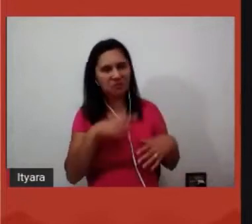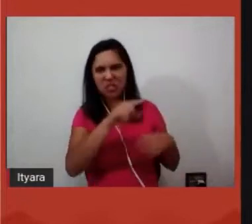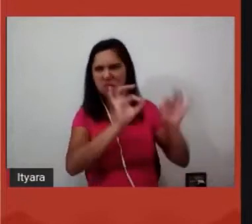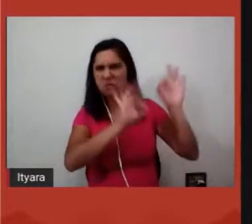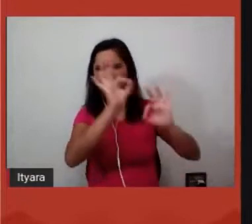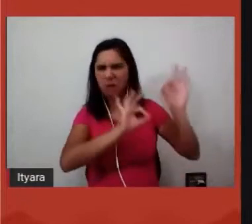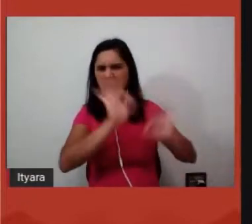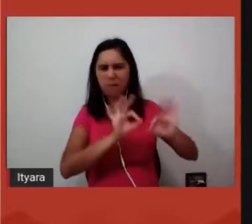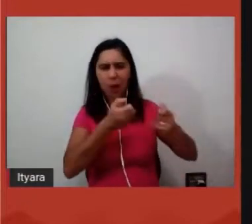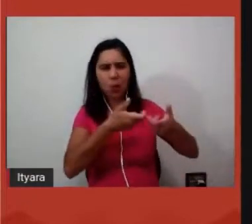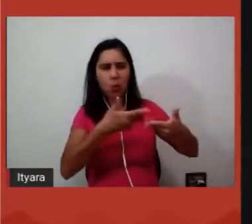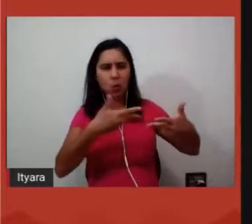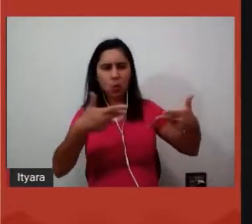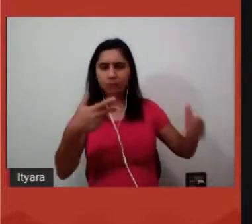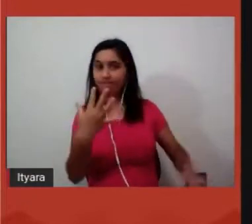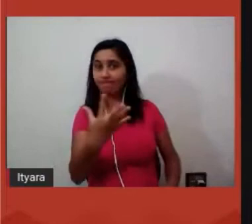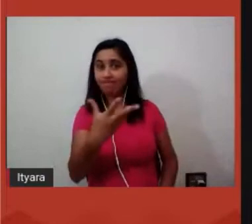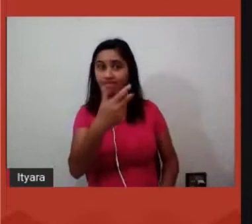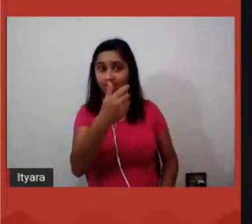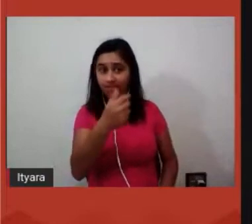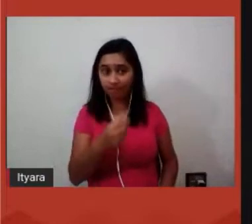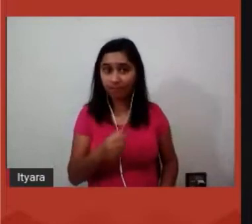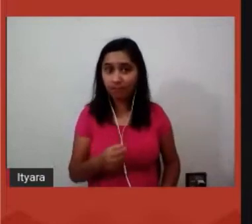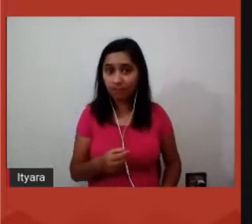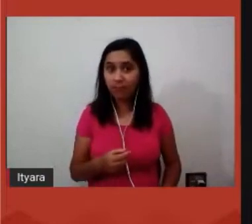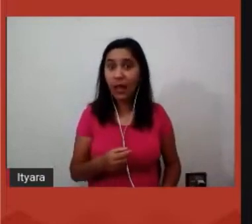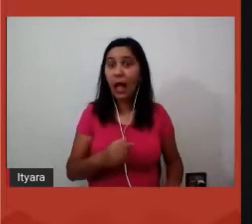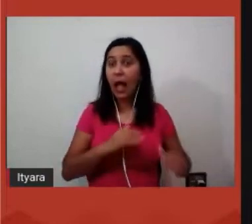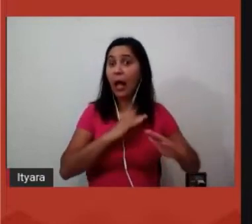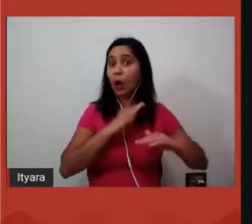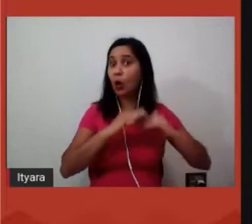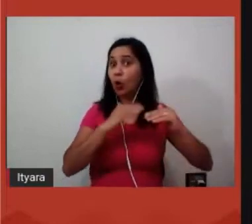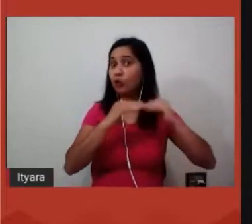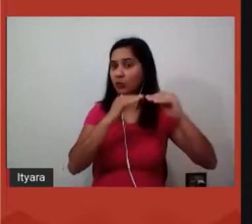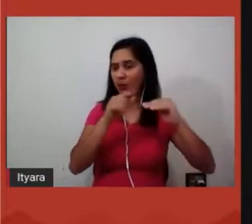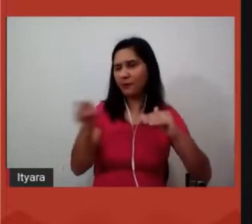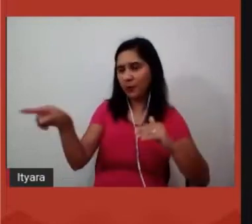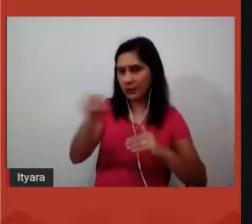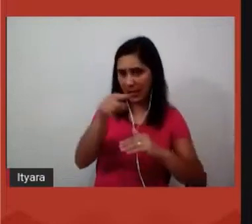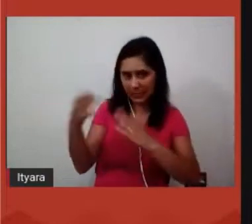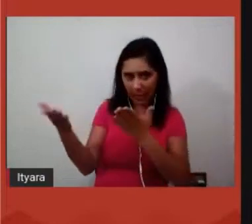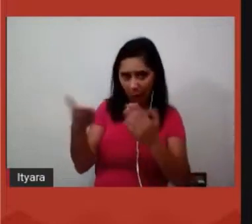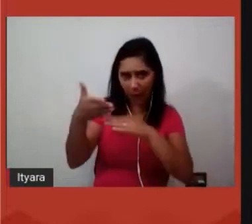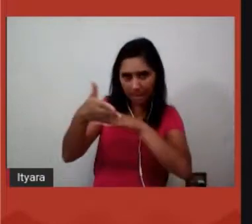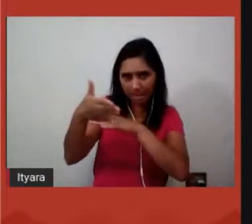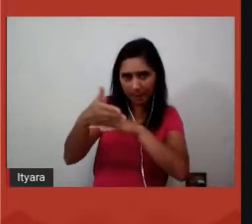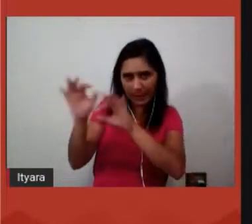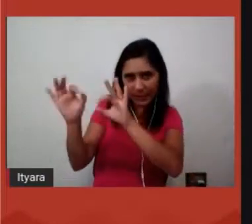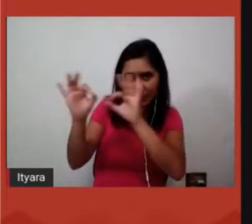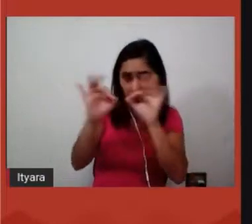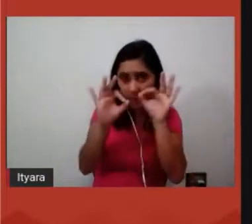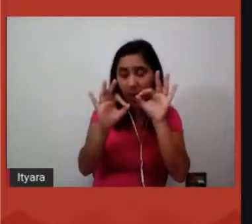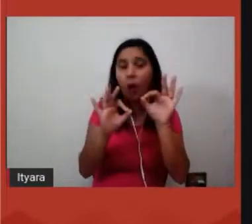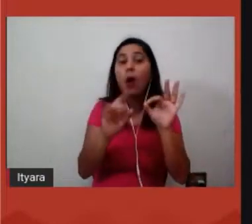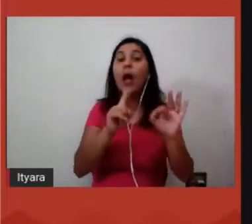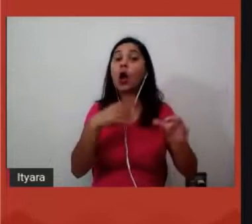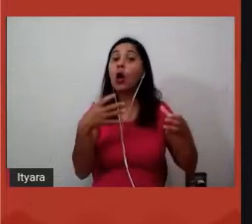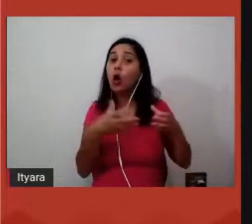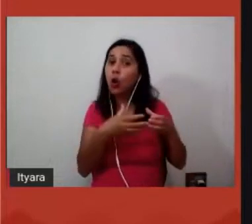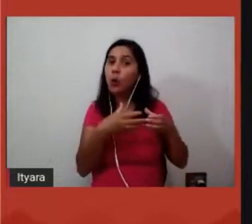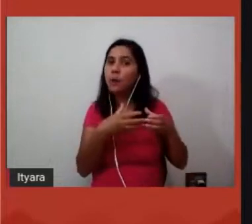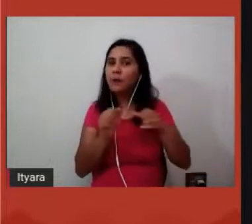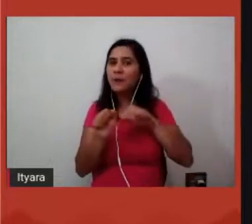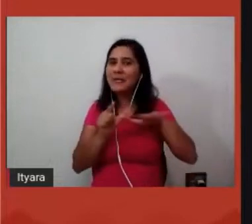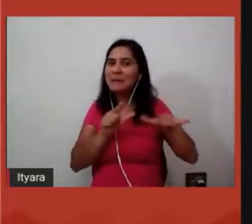fez. A maior parte da construção, pessoal, para vocês que estão participando, foi feita coletivamente na